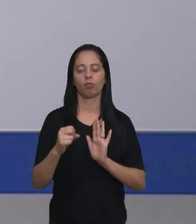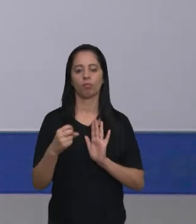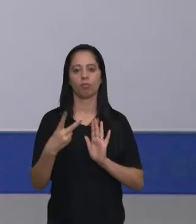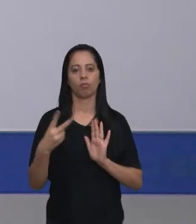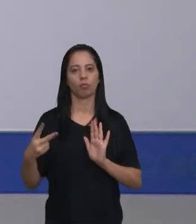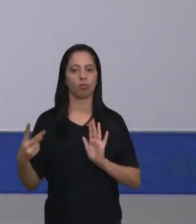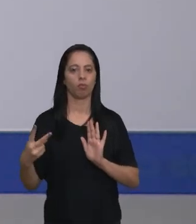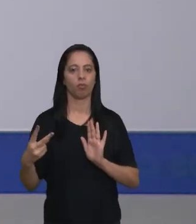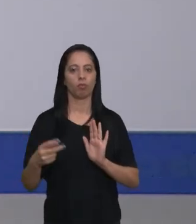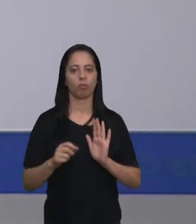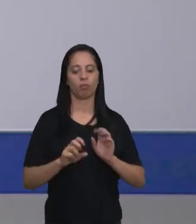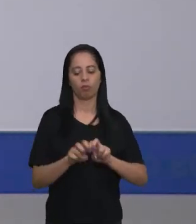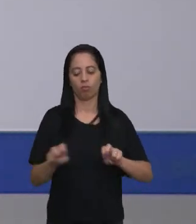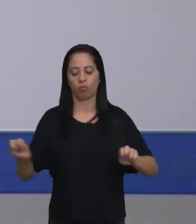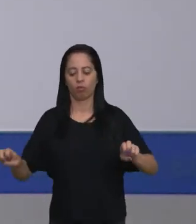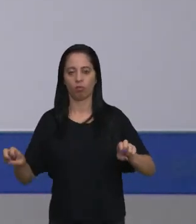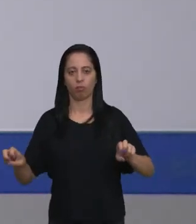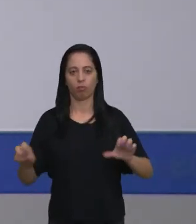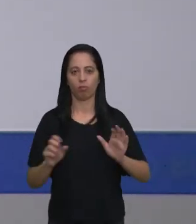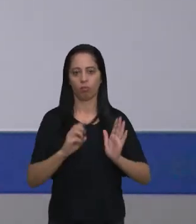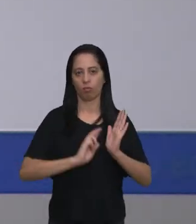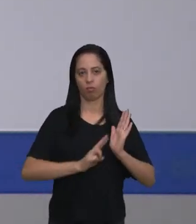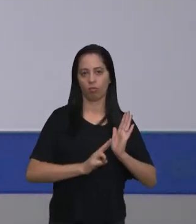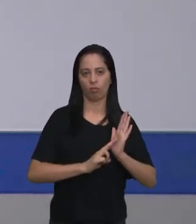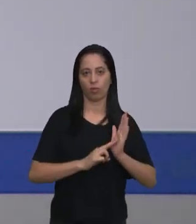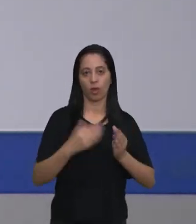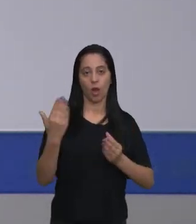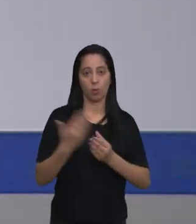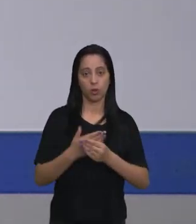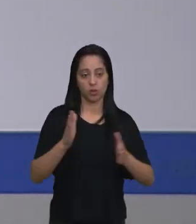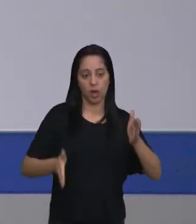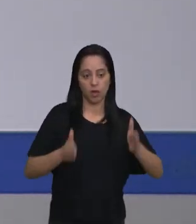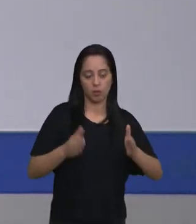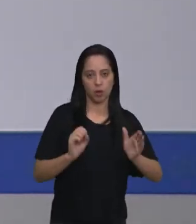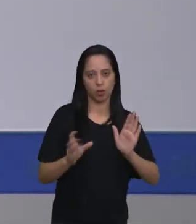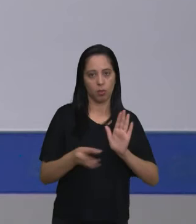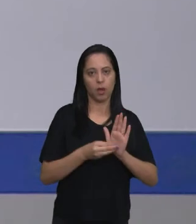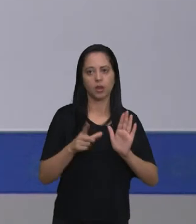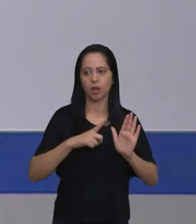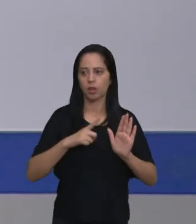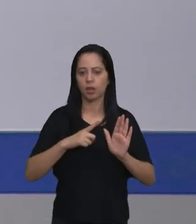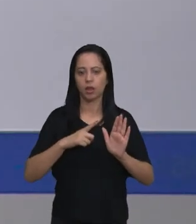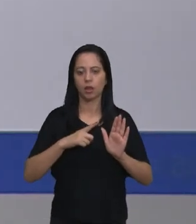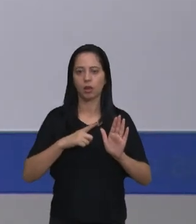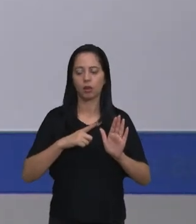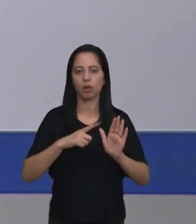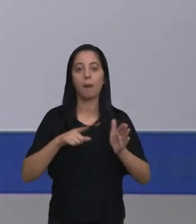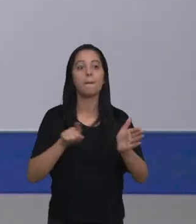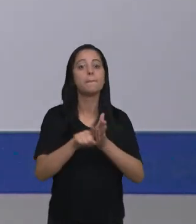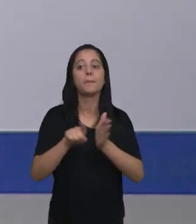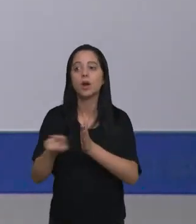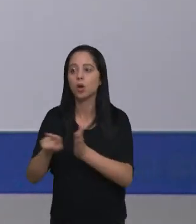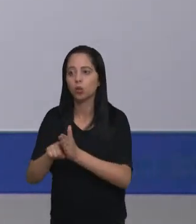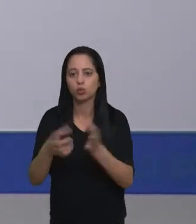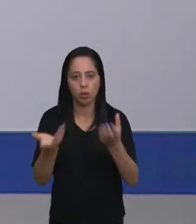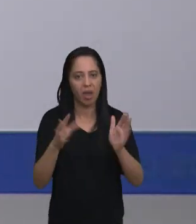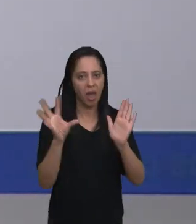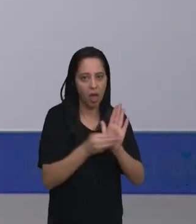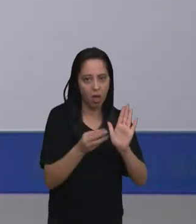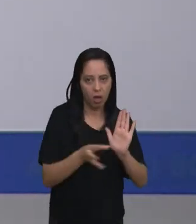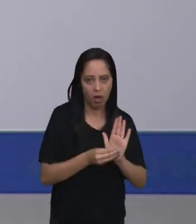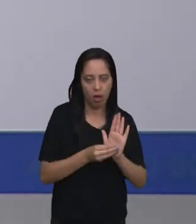28/2022, autoria da mesa diretora. Informo aos vereadores que esse processo se encontra em prazo de emenda. Consulto os vereadores se abrem mão do prazo de